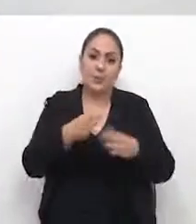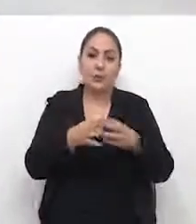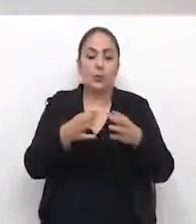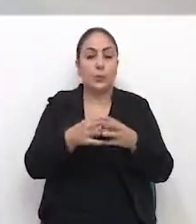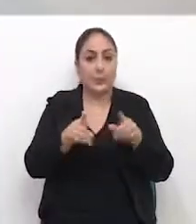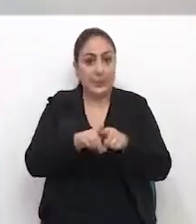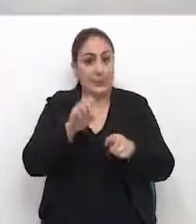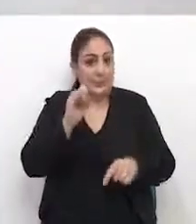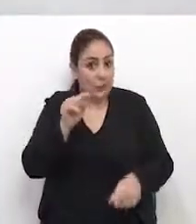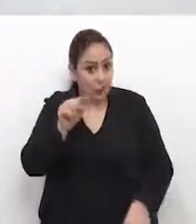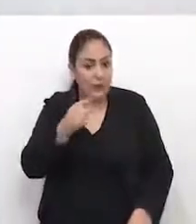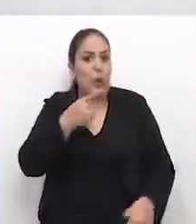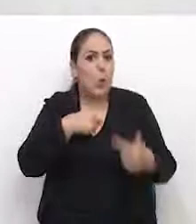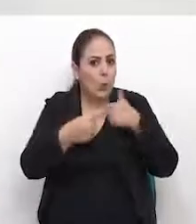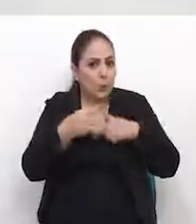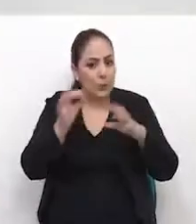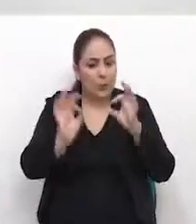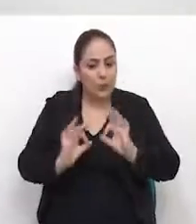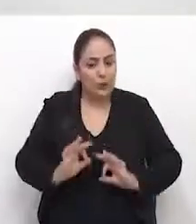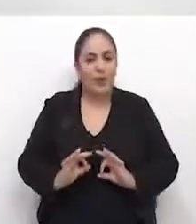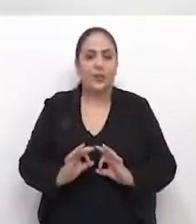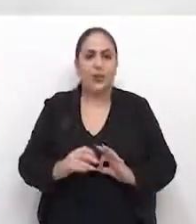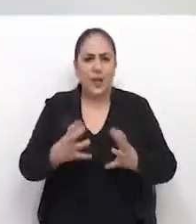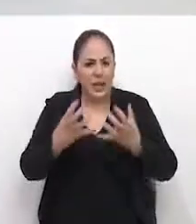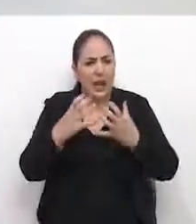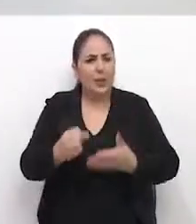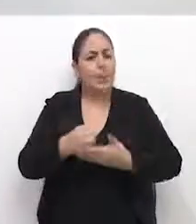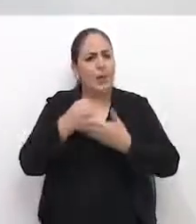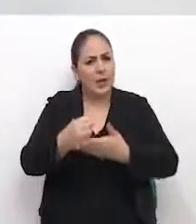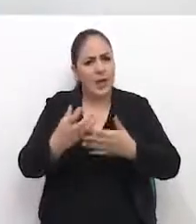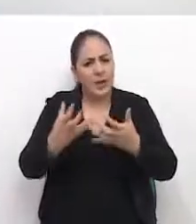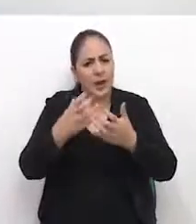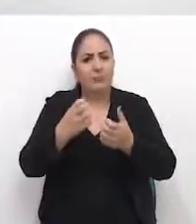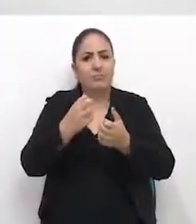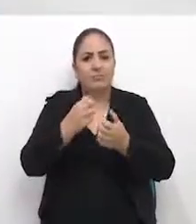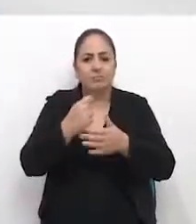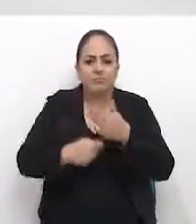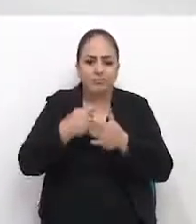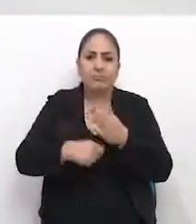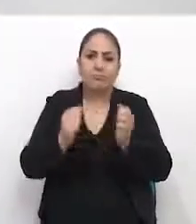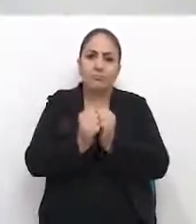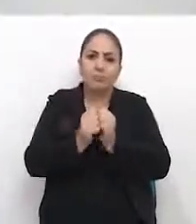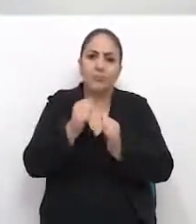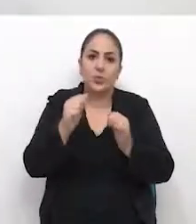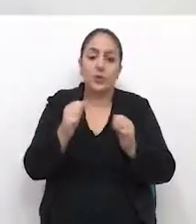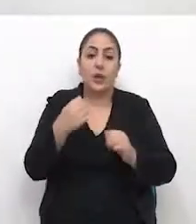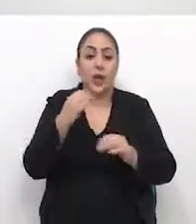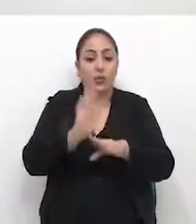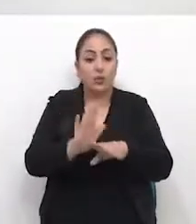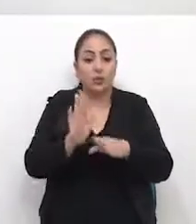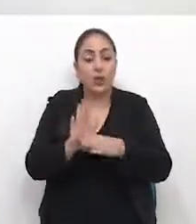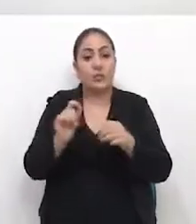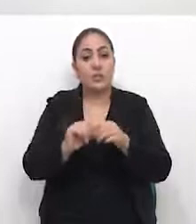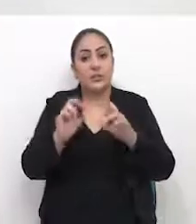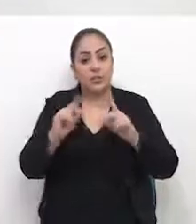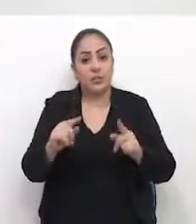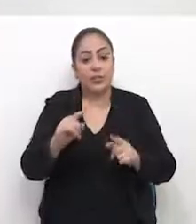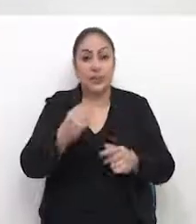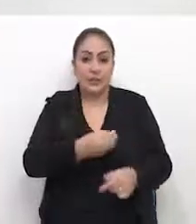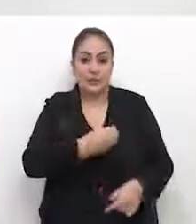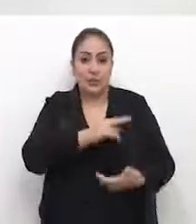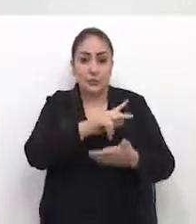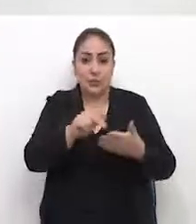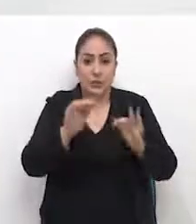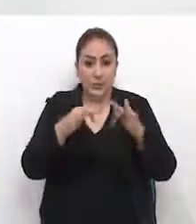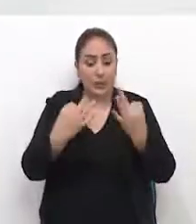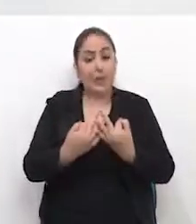também. Se você gostou do projeto, quer apoiar, quer abraçar essa causa conosco e ajudar a fazer diferença na